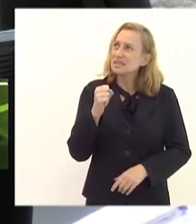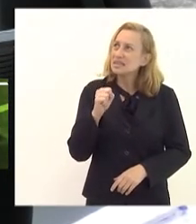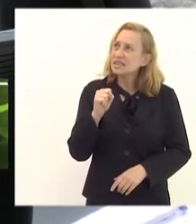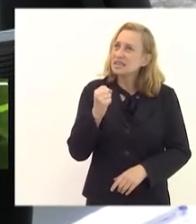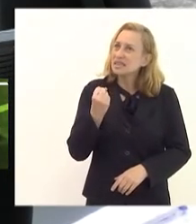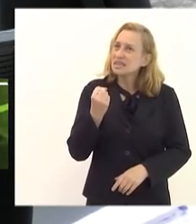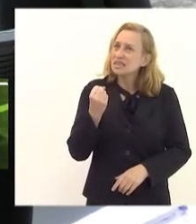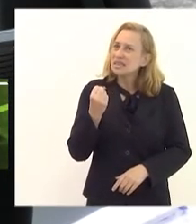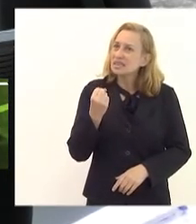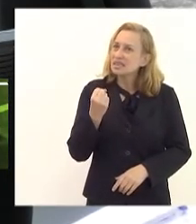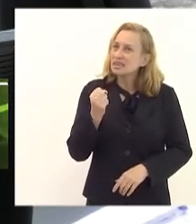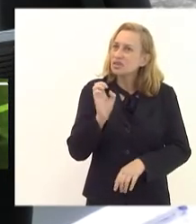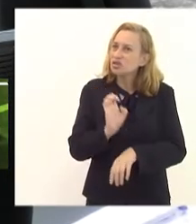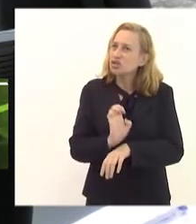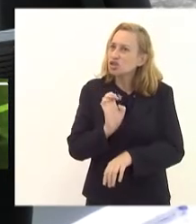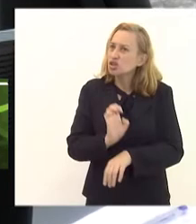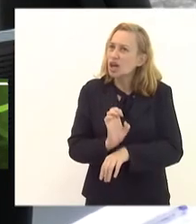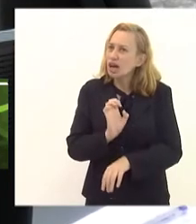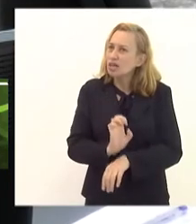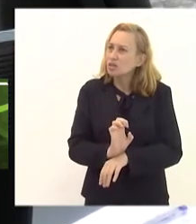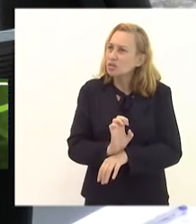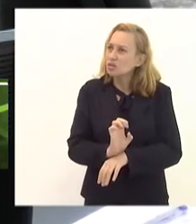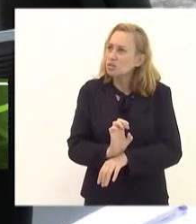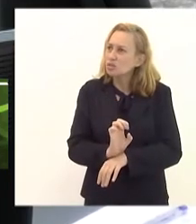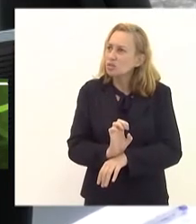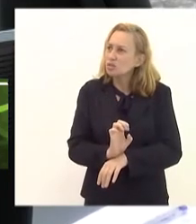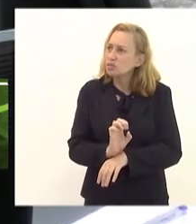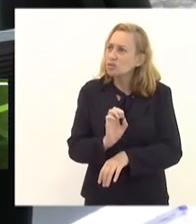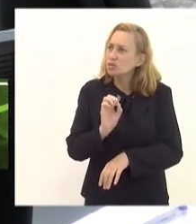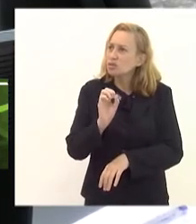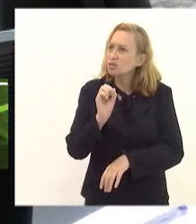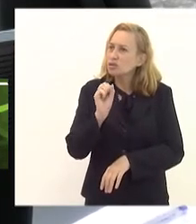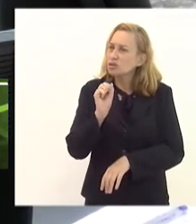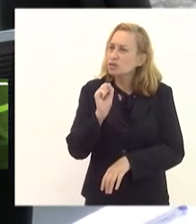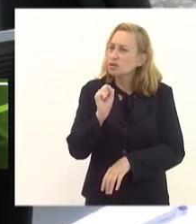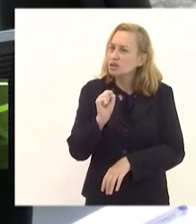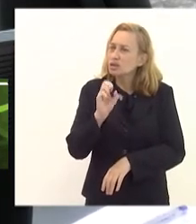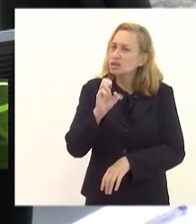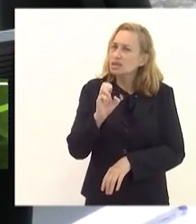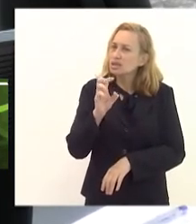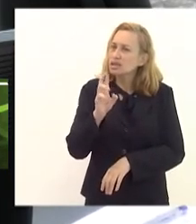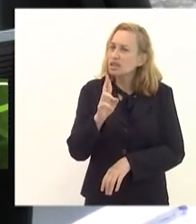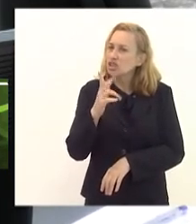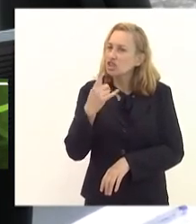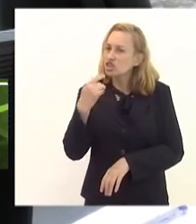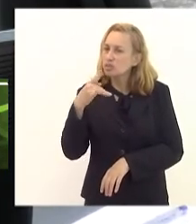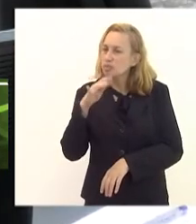num estado do Nordeste, que foi o recorde.